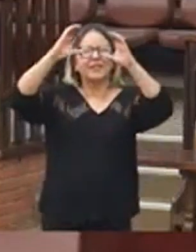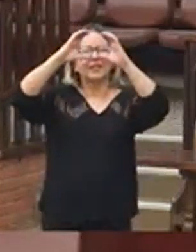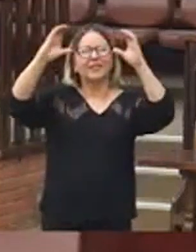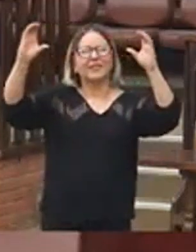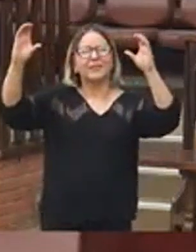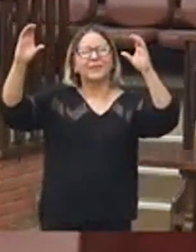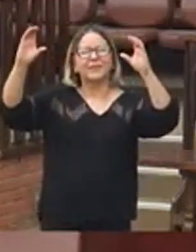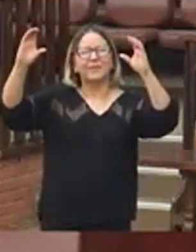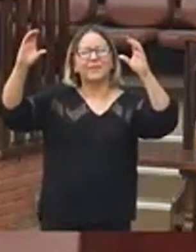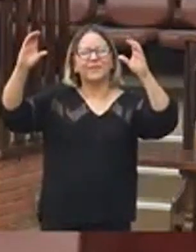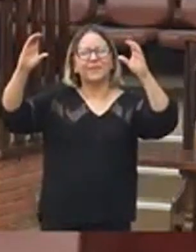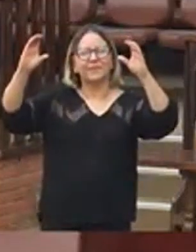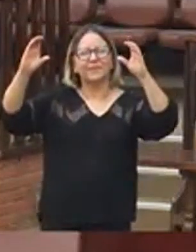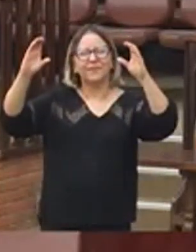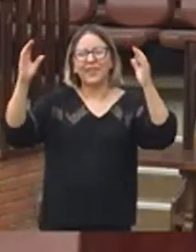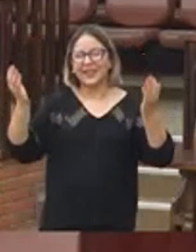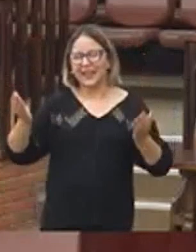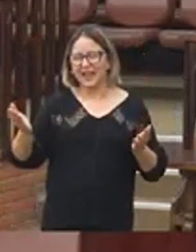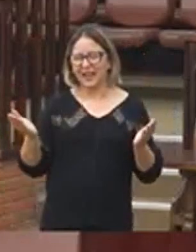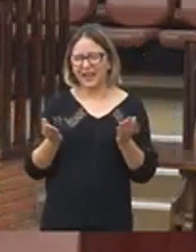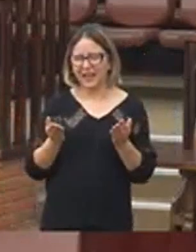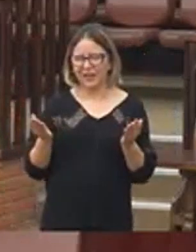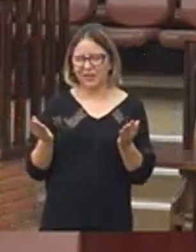agora que nós vamos